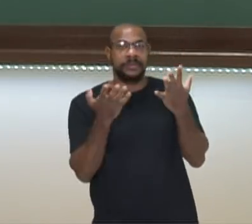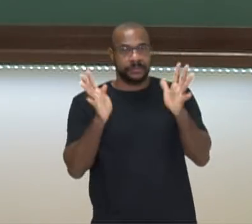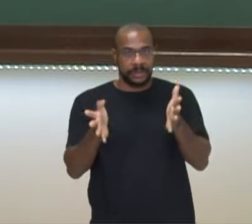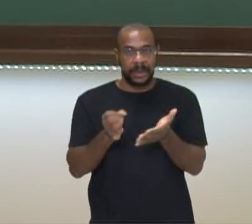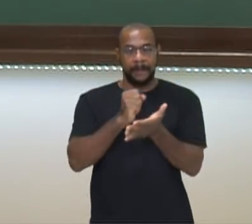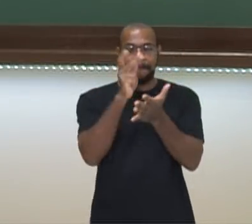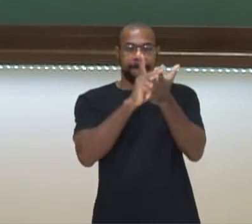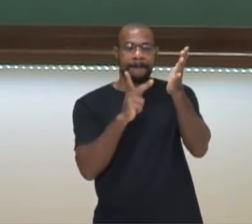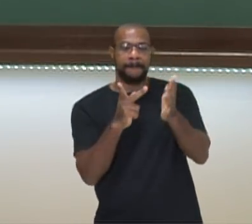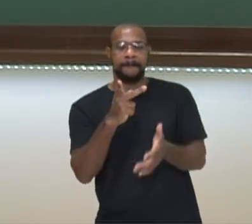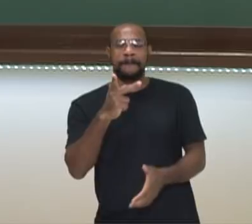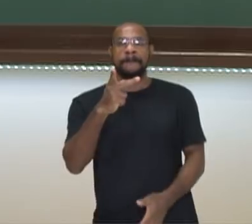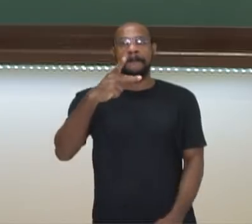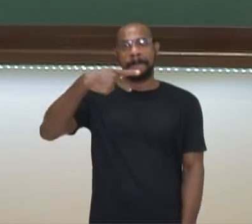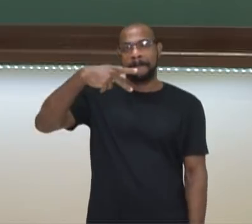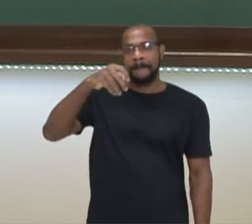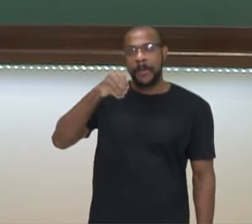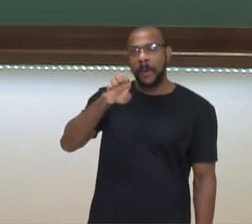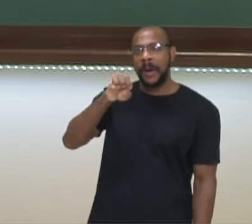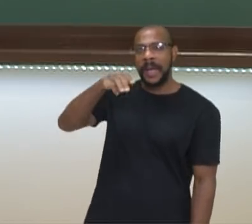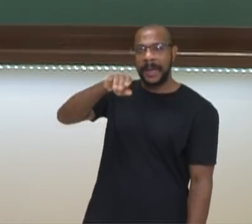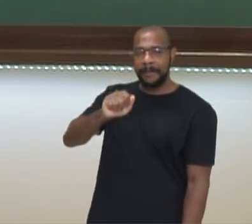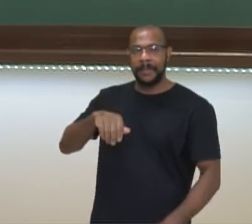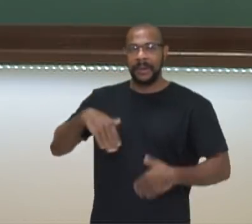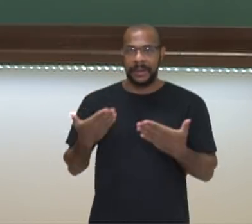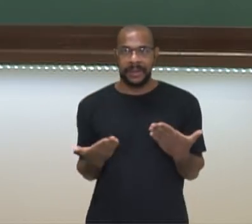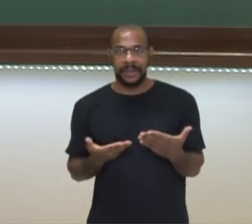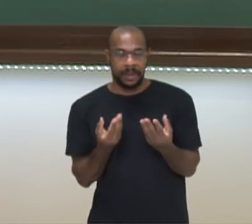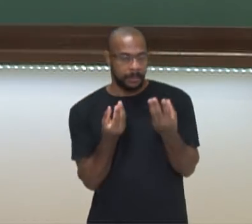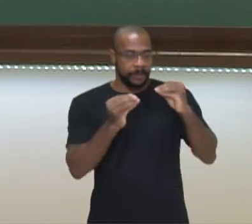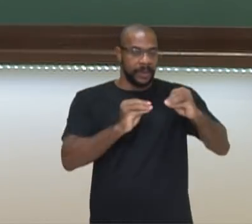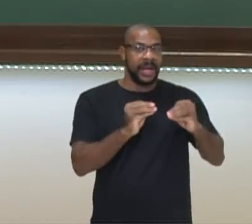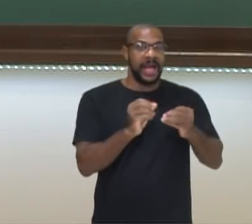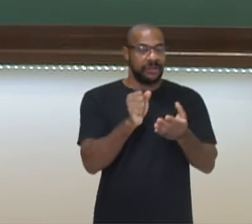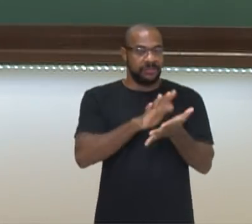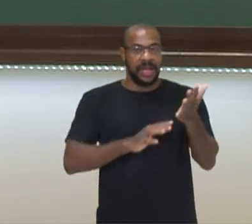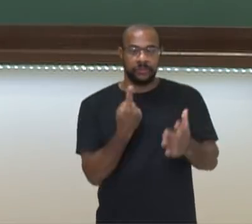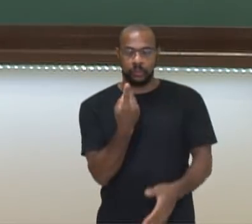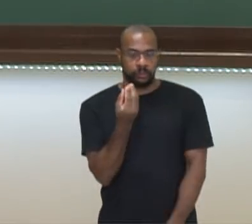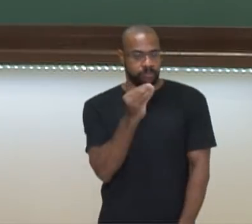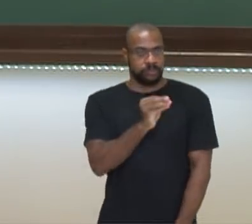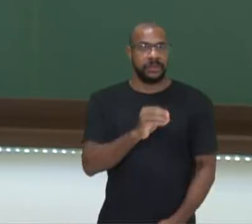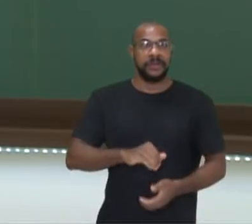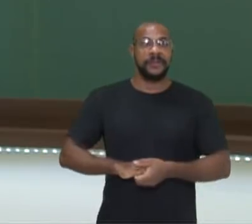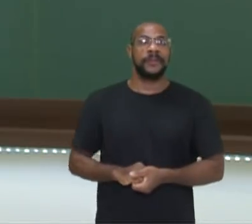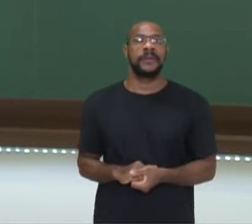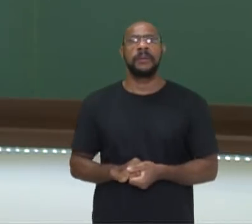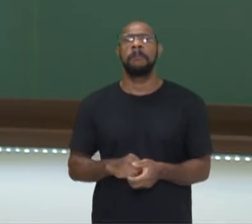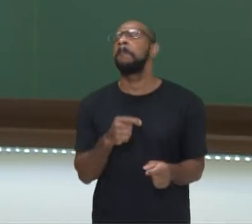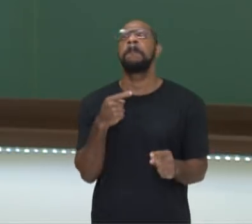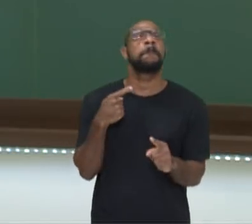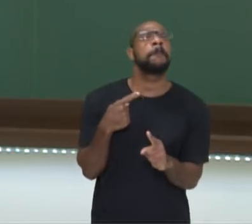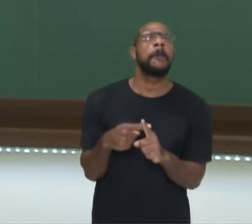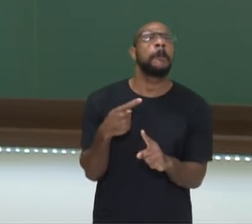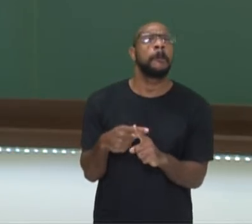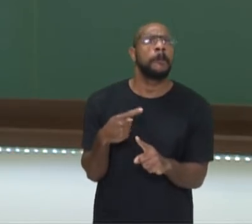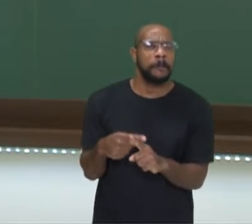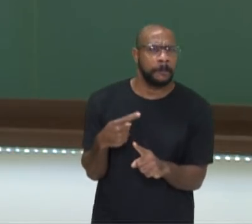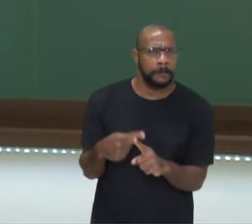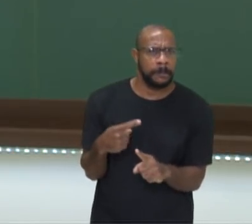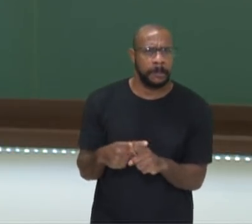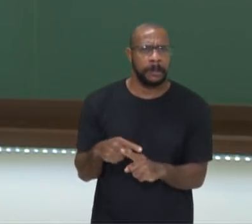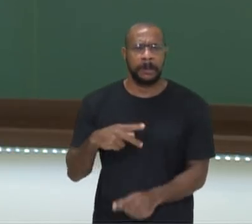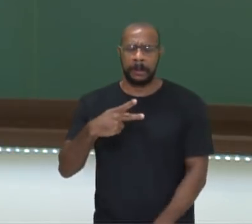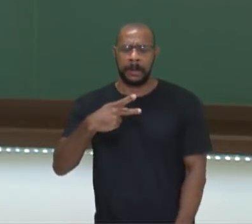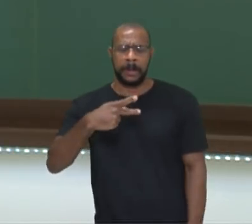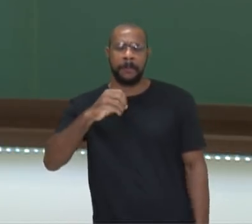Poema? Isso. Agora coloca aí, atividade 1. Anota. Porque o